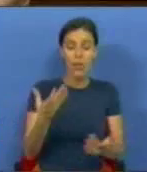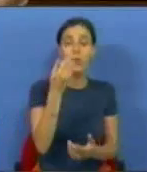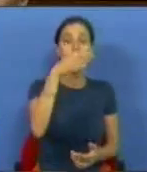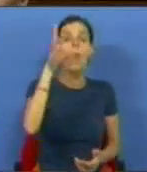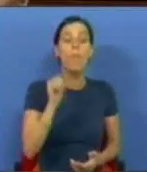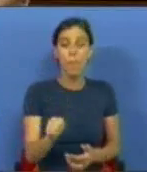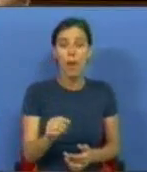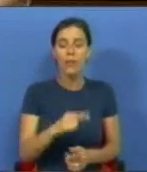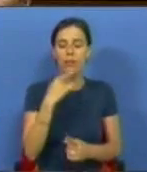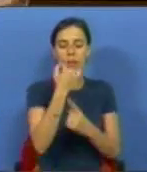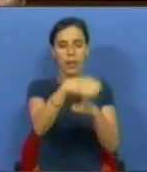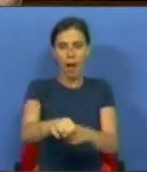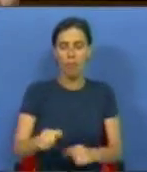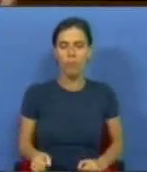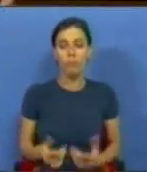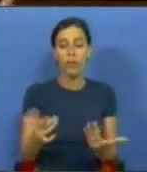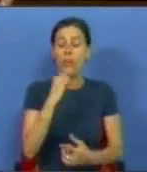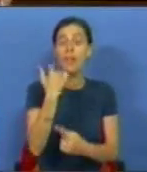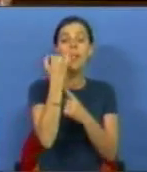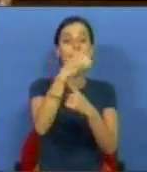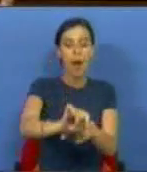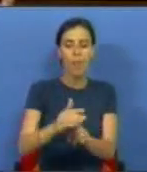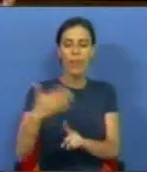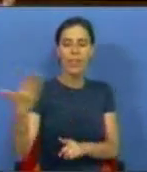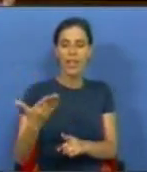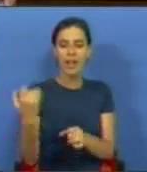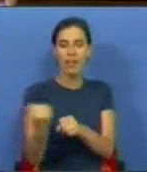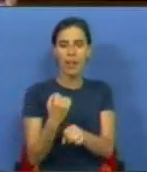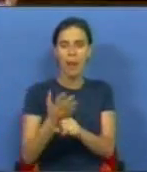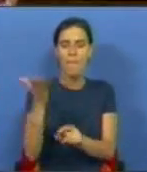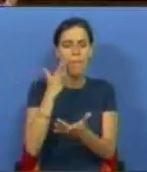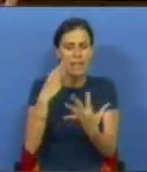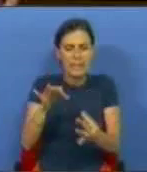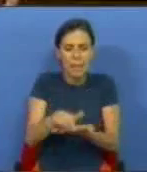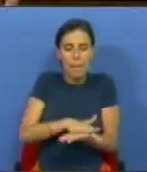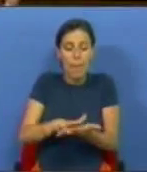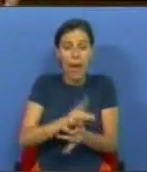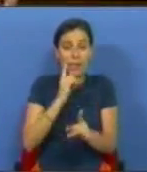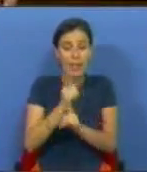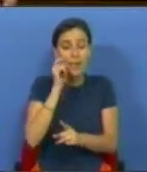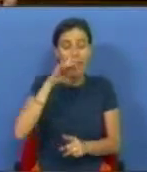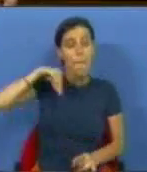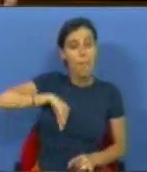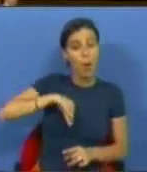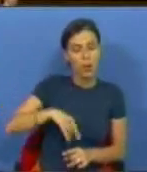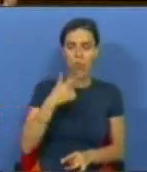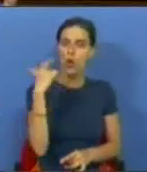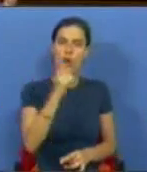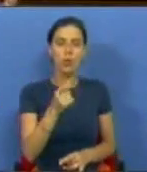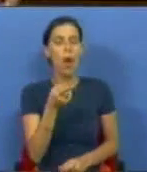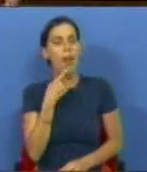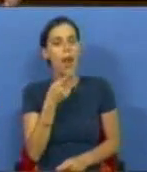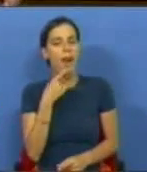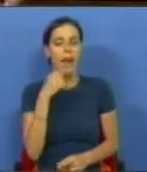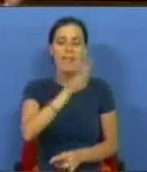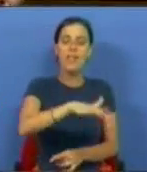Partido Socialista chumbou. Chumbou os direitos laborais mais básicos destes bolseiros. E não se pode encher a boca